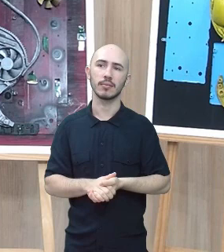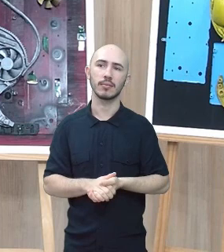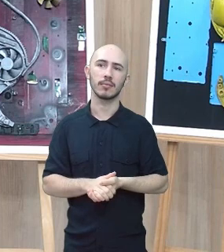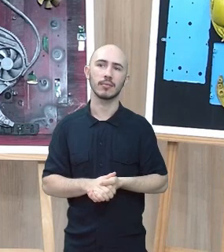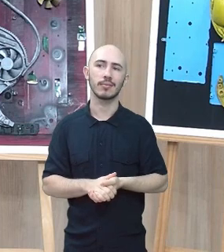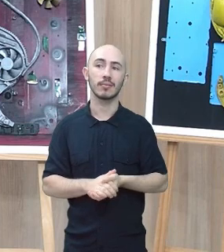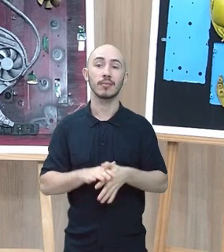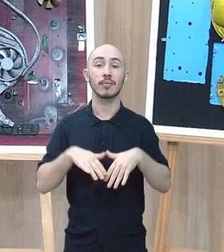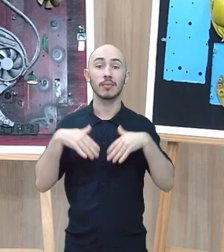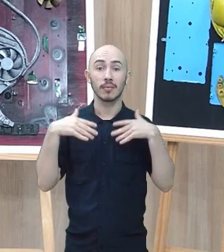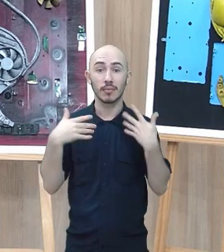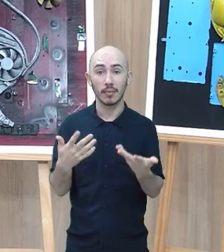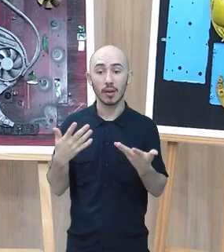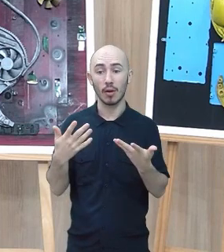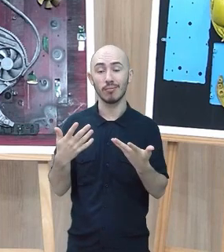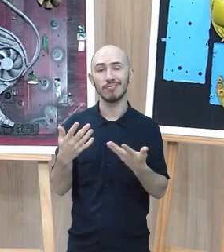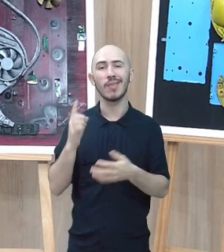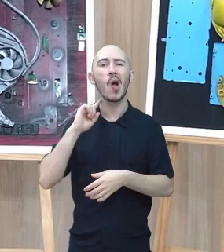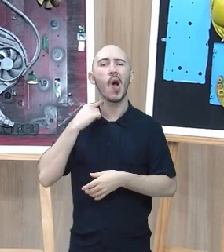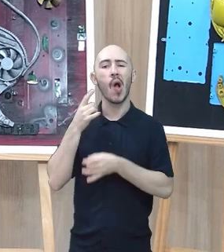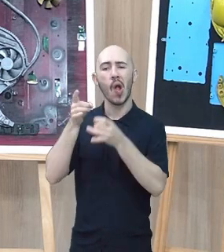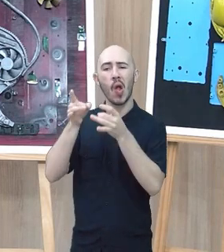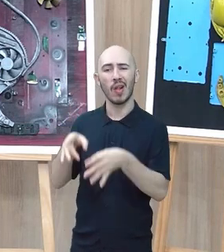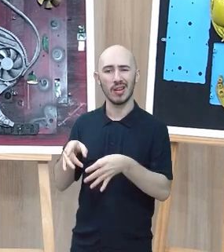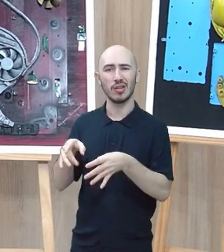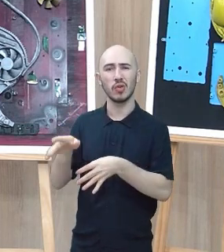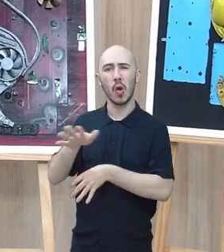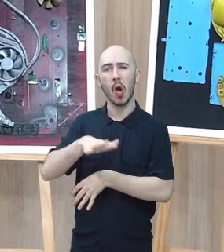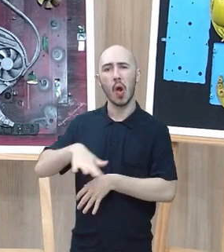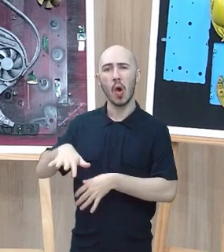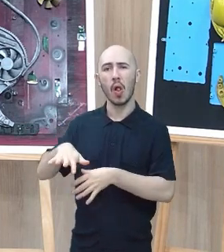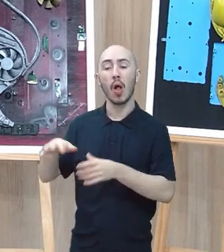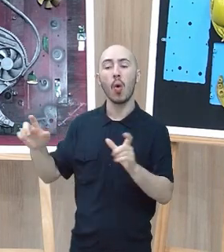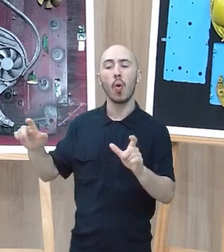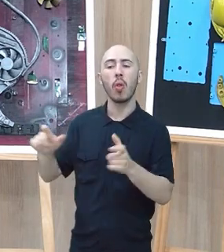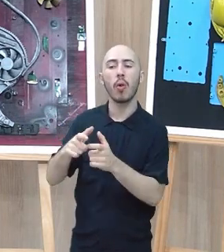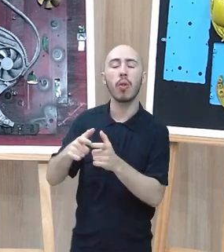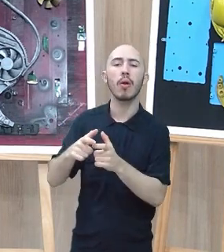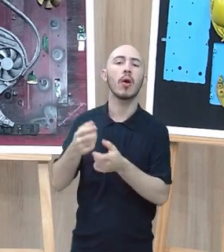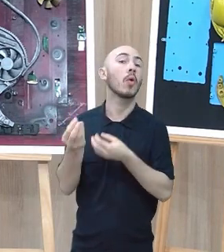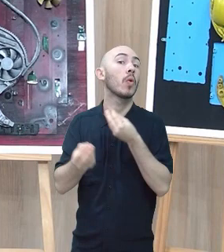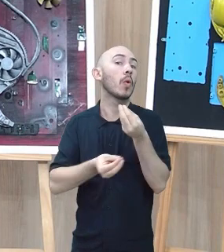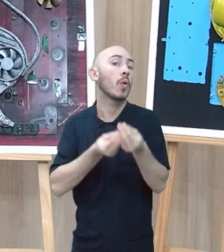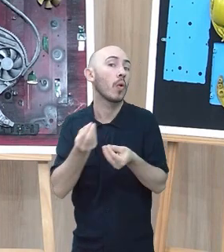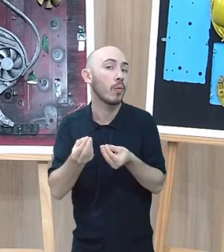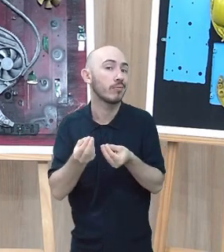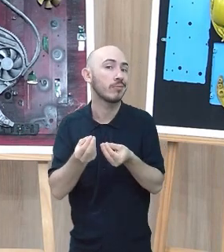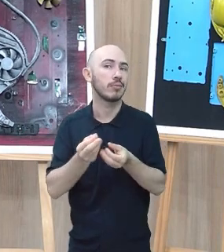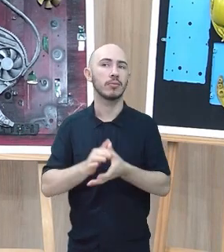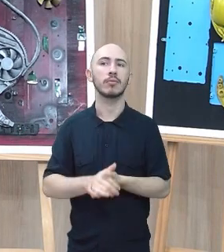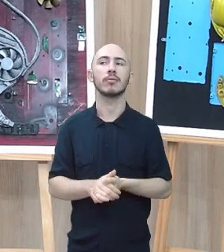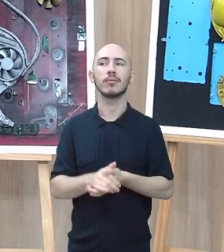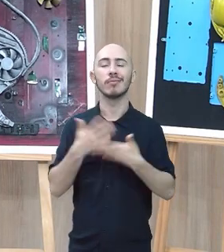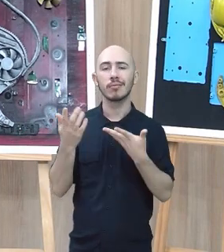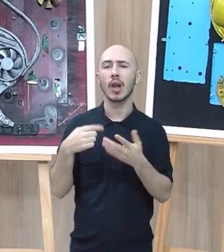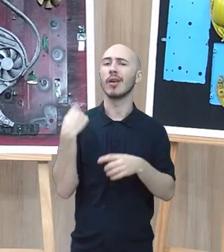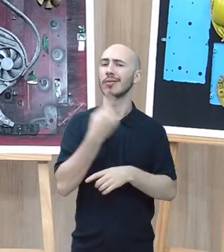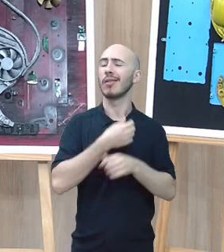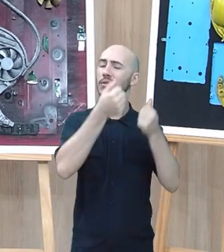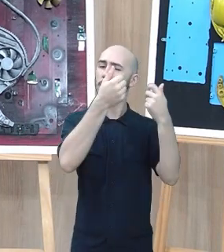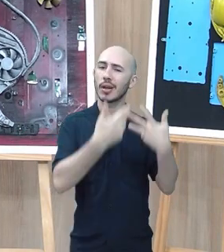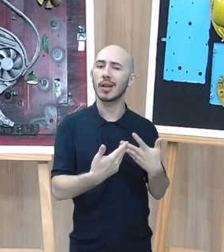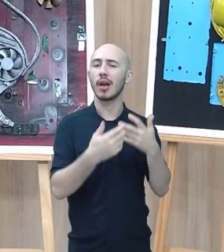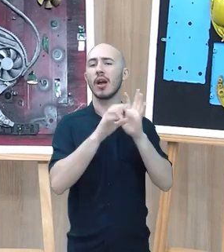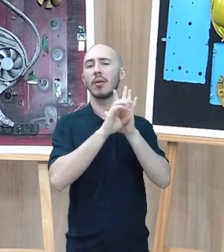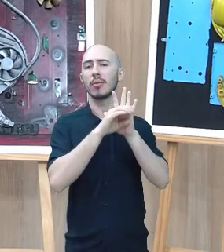Como reduzir o lixo, né? Então vamos pensar, a gente falou aqui tanto, né, do destino do lixo, conceituou o que é